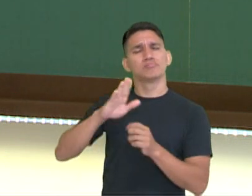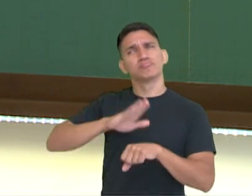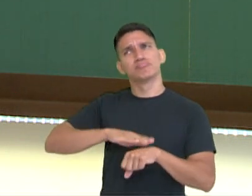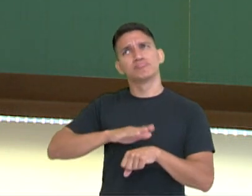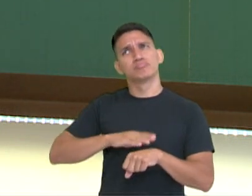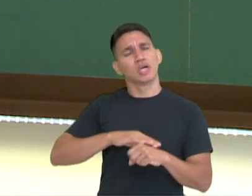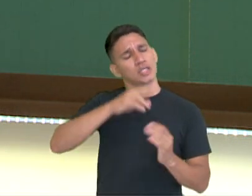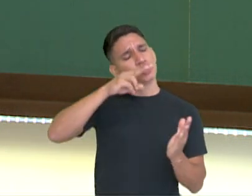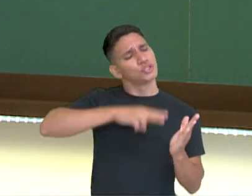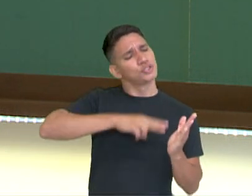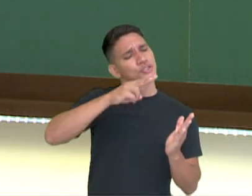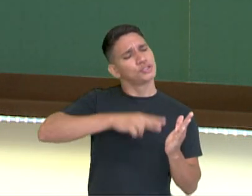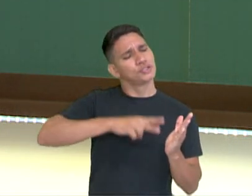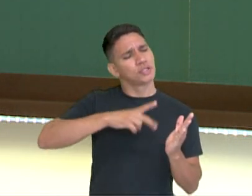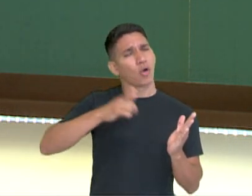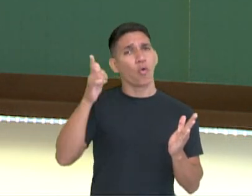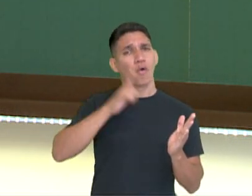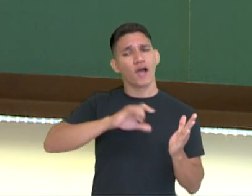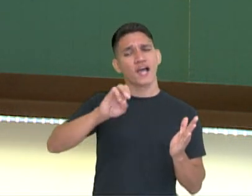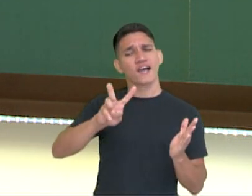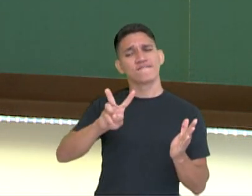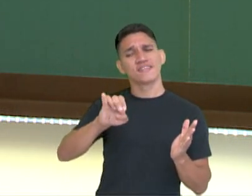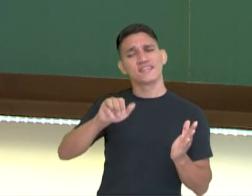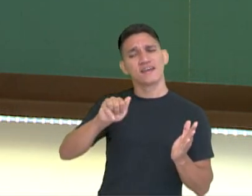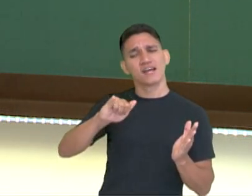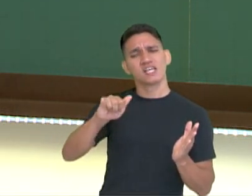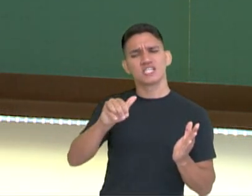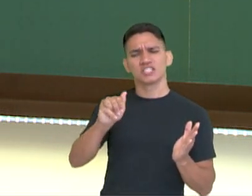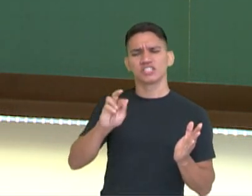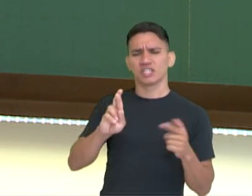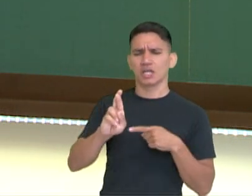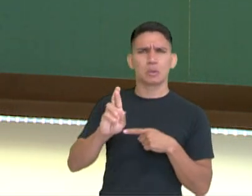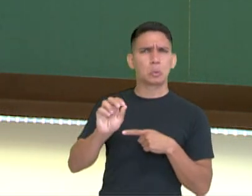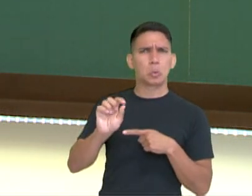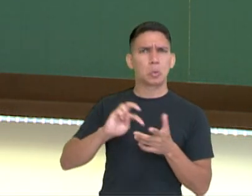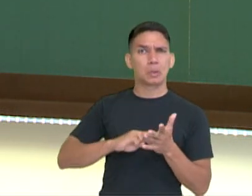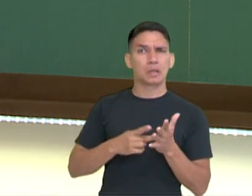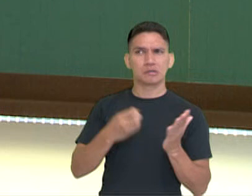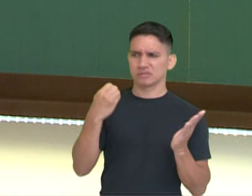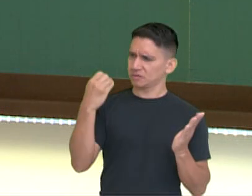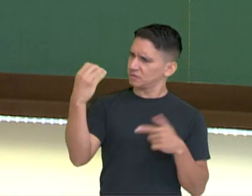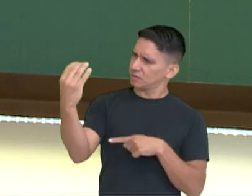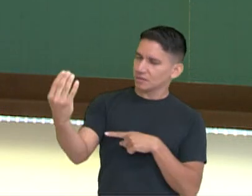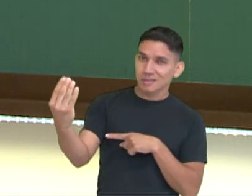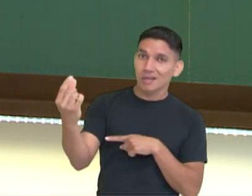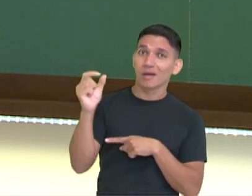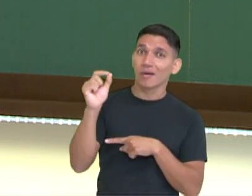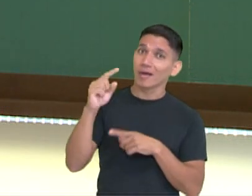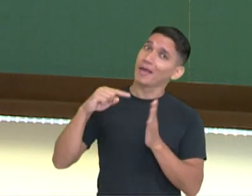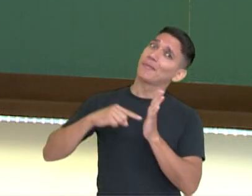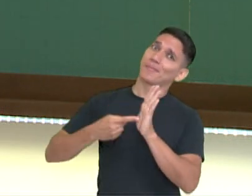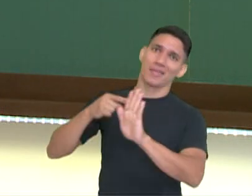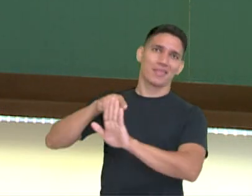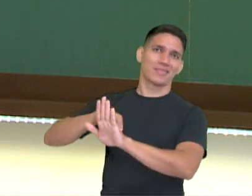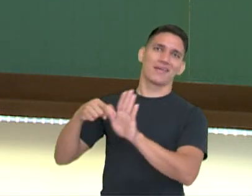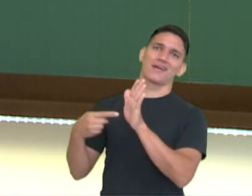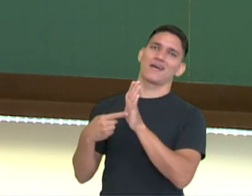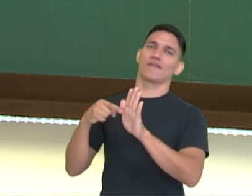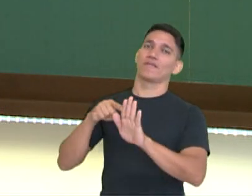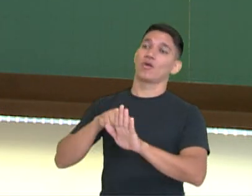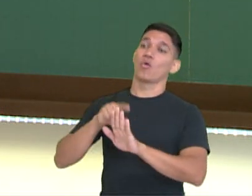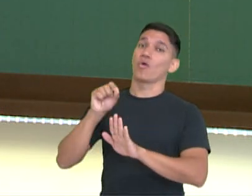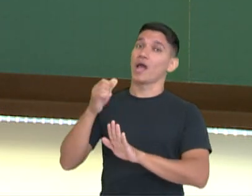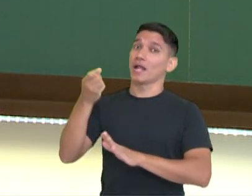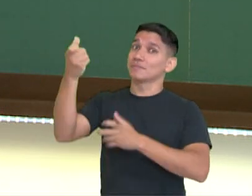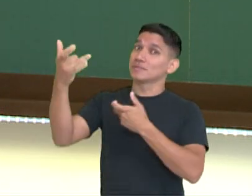pode viajar. O que isso significa? Então você já deve ter pensado que o viajar é uma metáfora, né? Ela quer